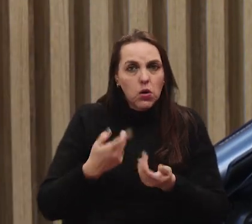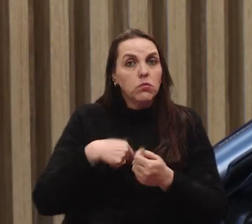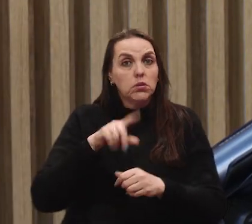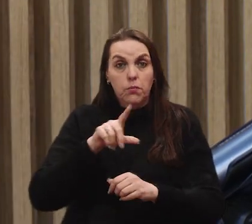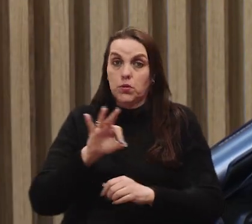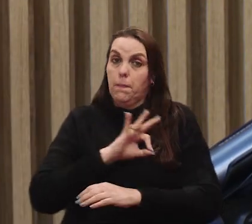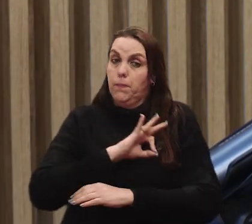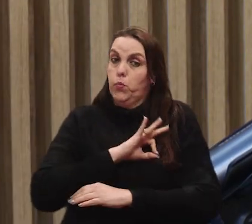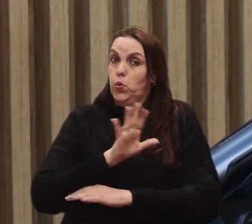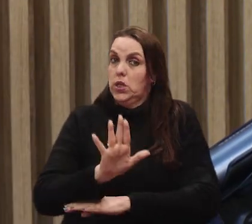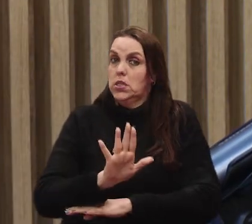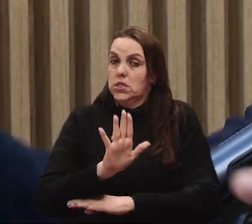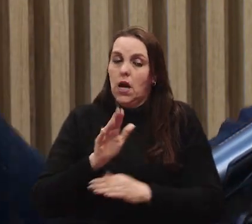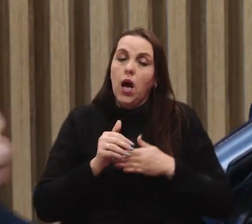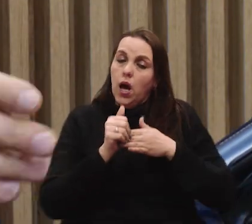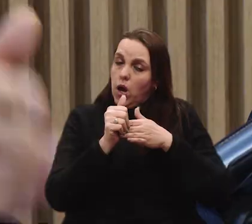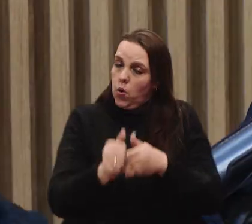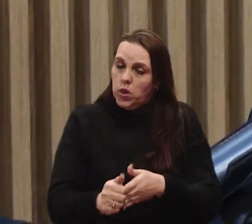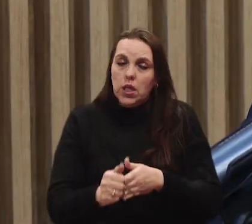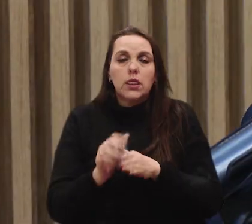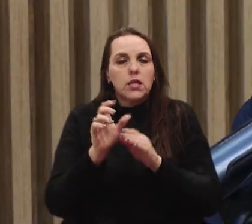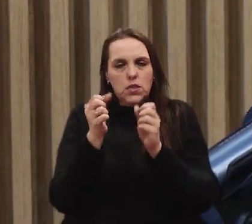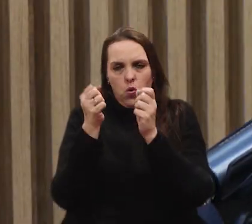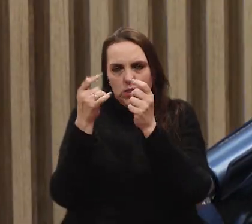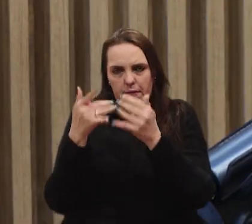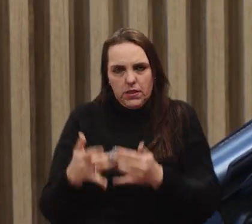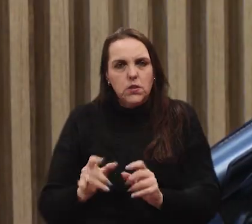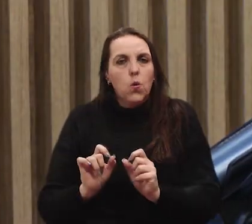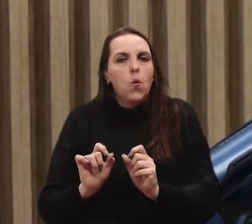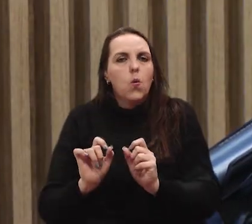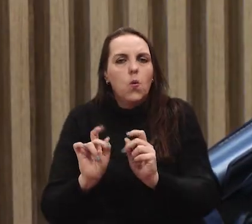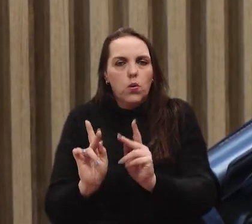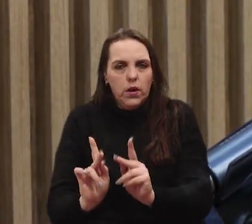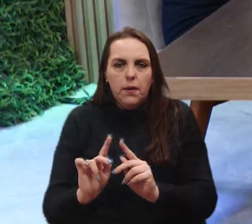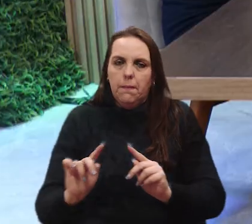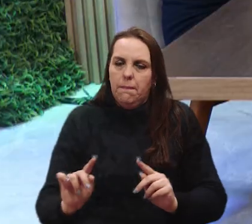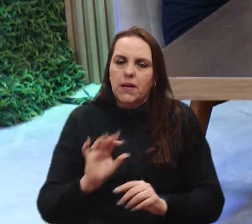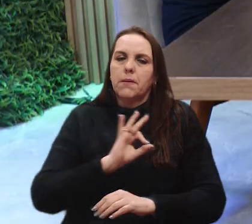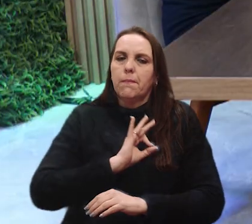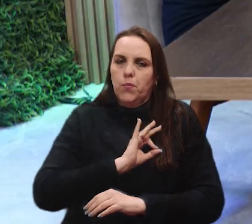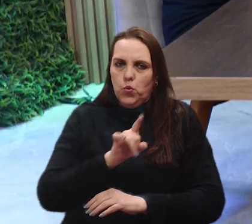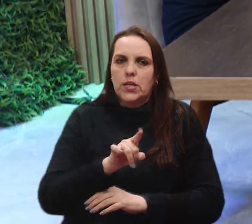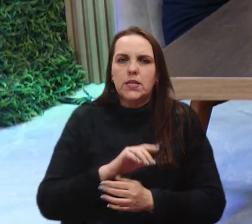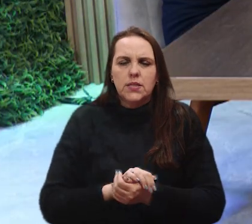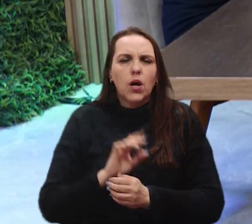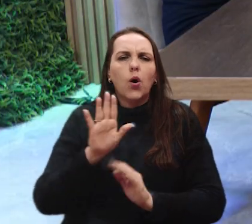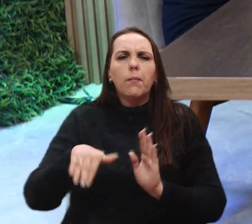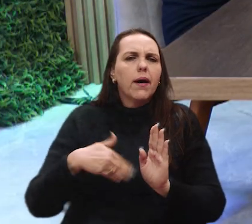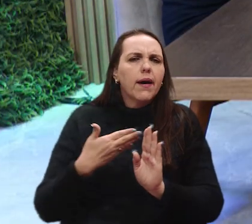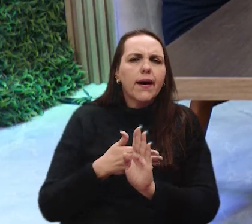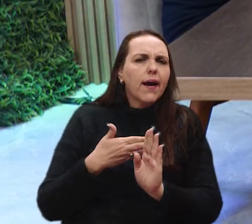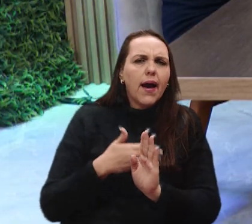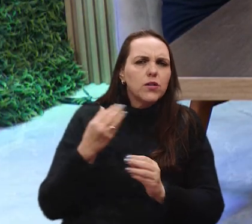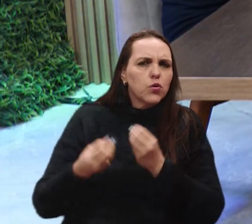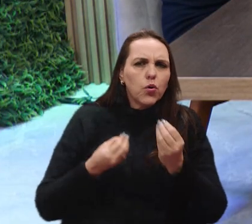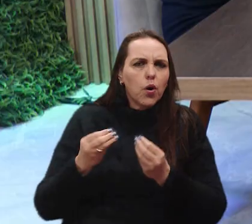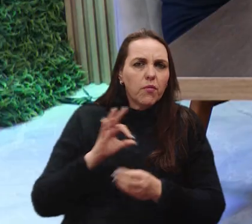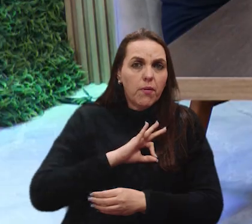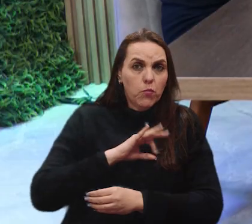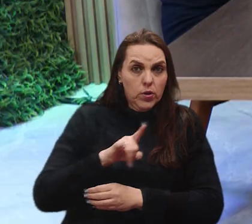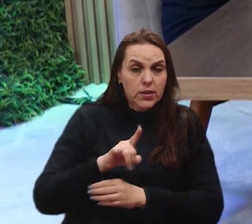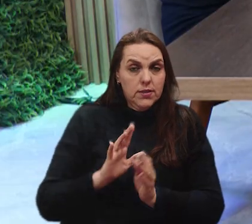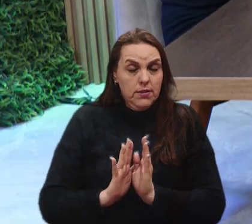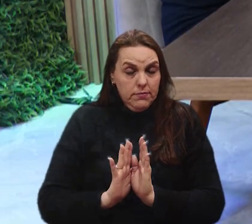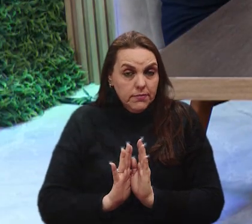é a polícia mesmo. A gente orienta, a gente está à disposição para orientar, né, os consumidores. Quais são os casos, Jair, então, que a gente orienta a polícia? Tem um